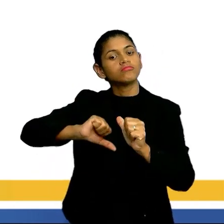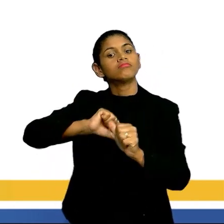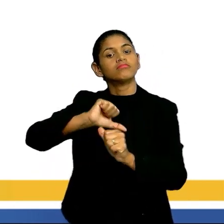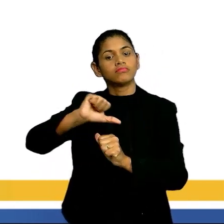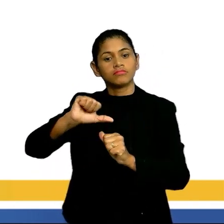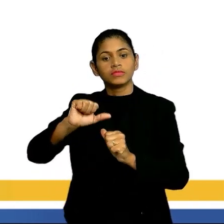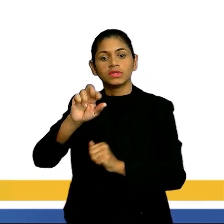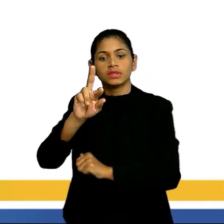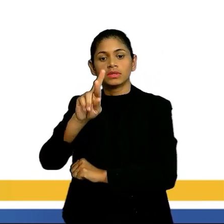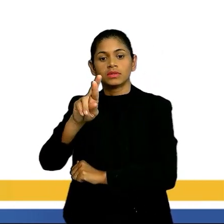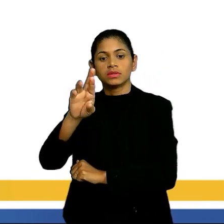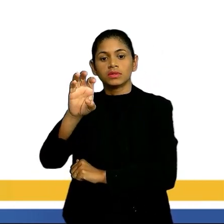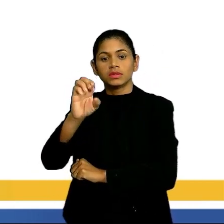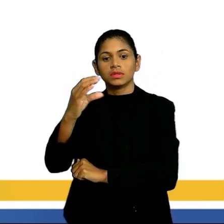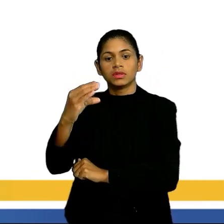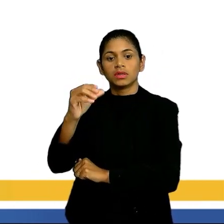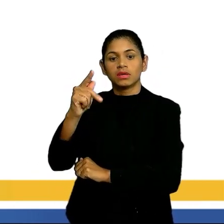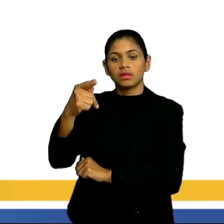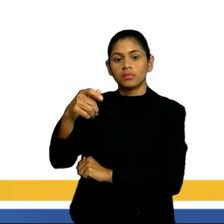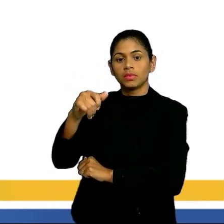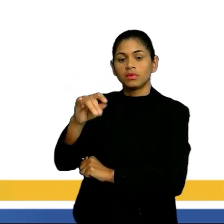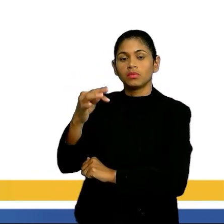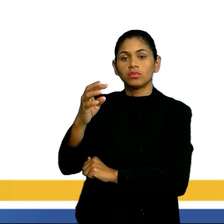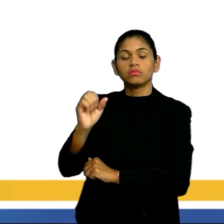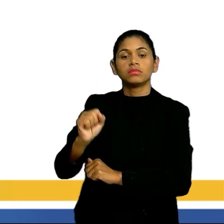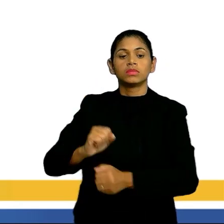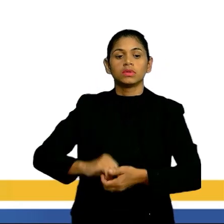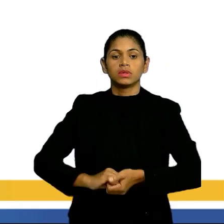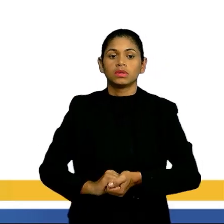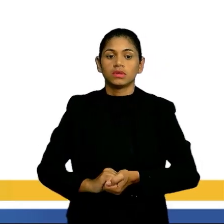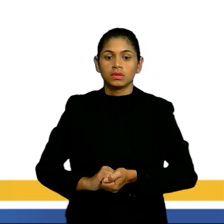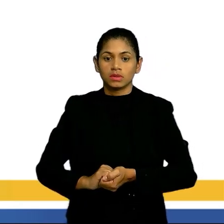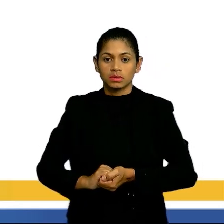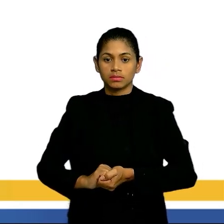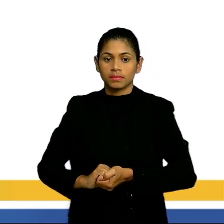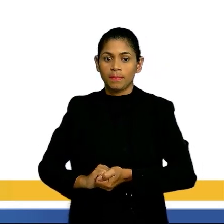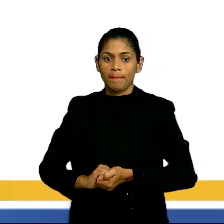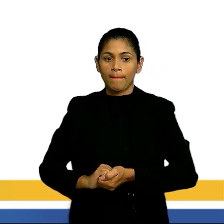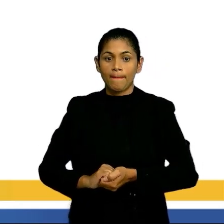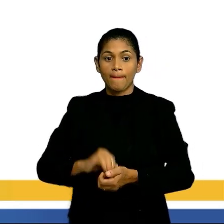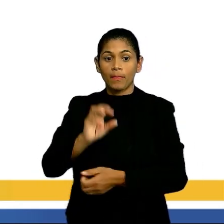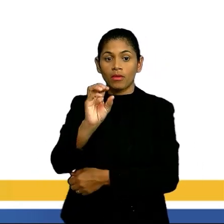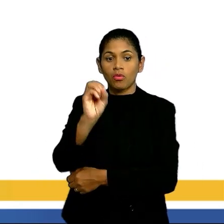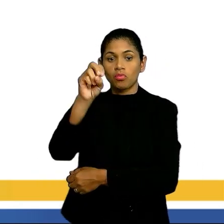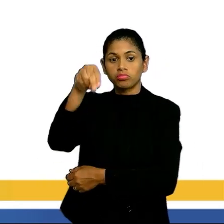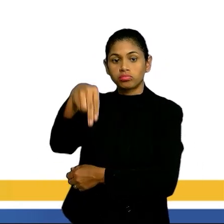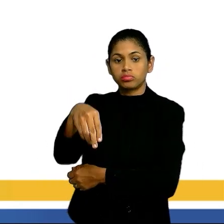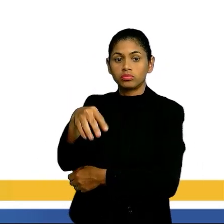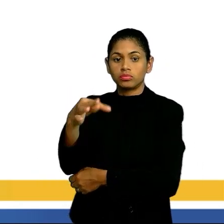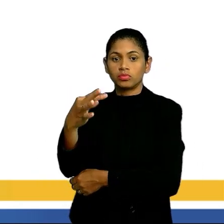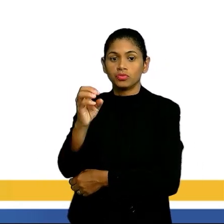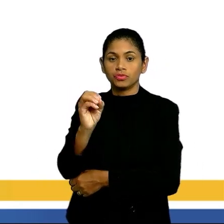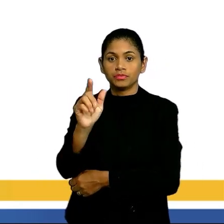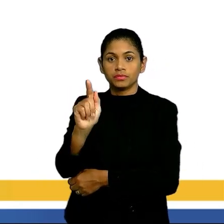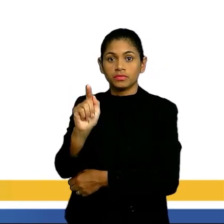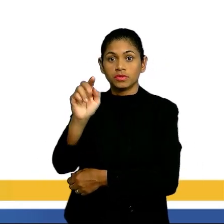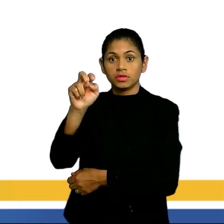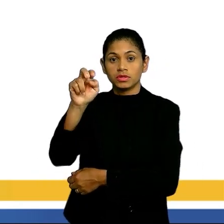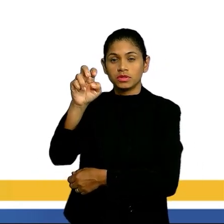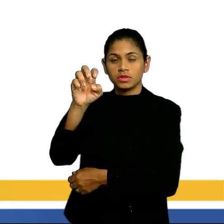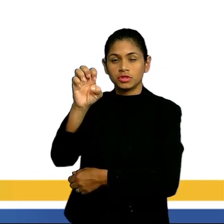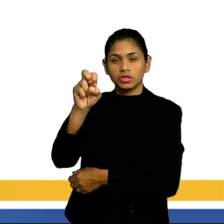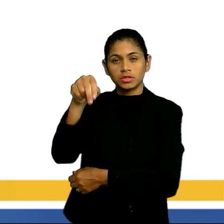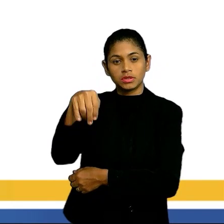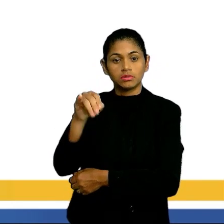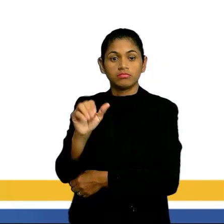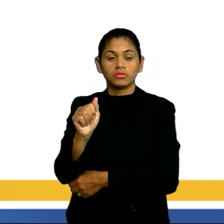a ontogenia recapitula a filogenia. Pessoal, a ontogenia é